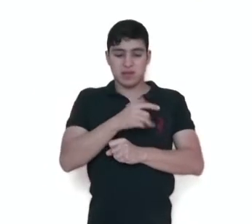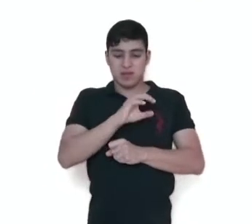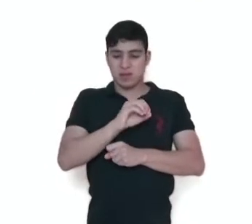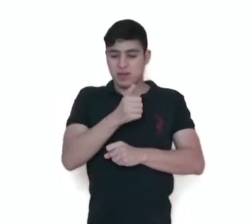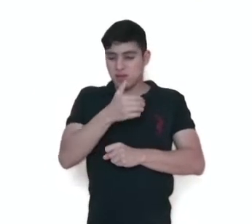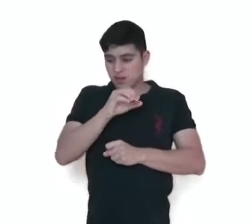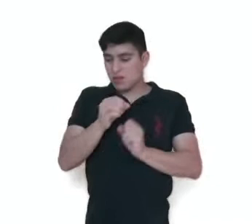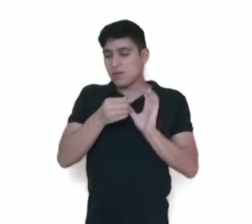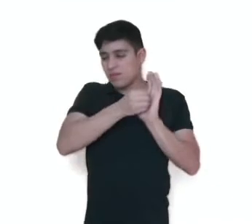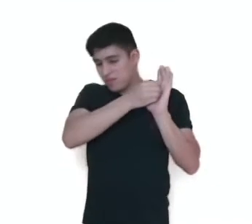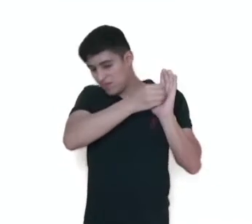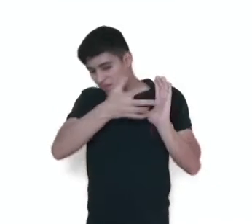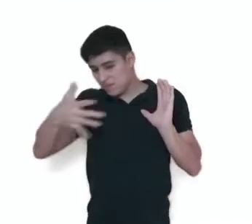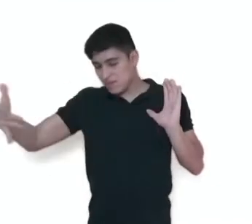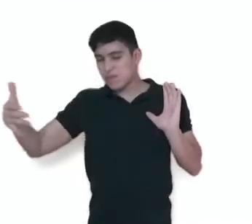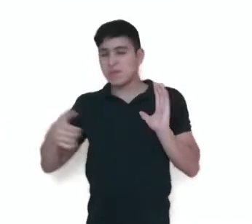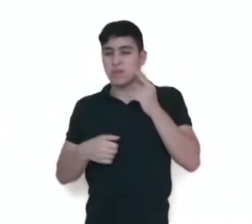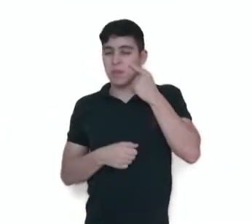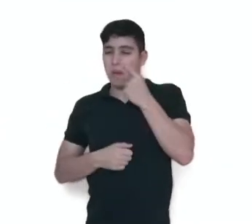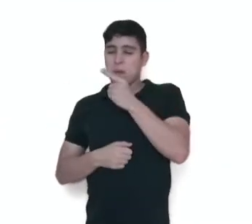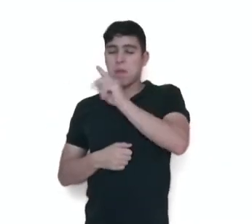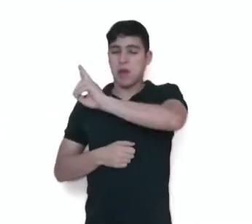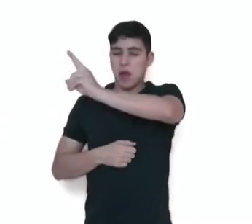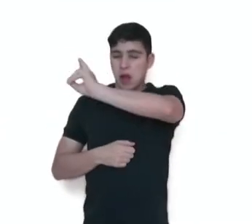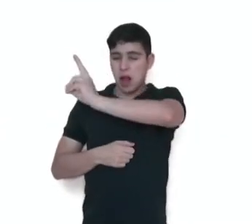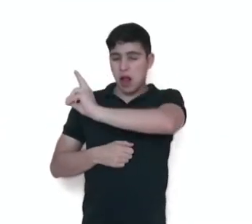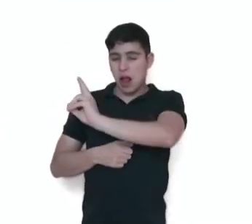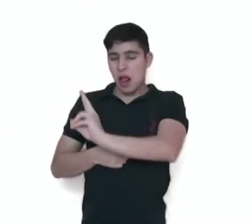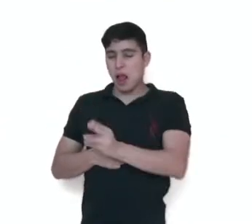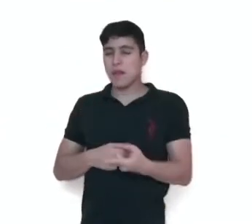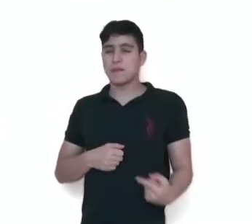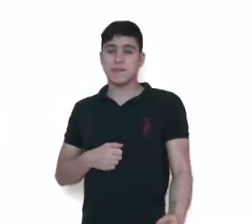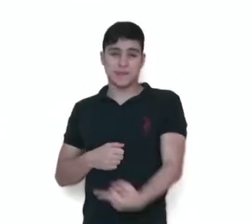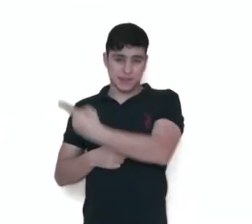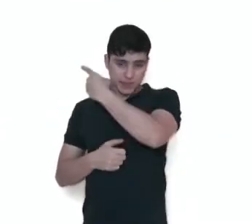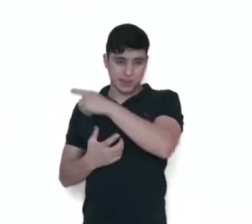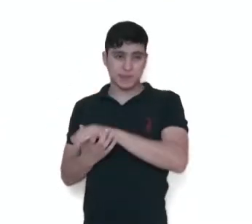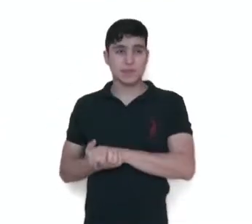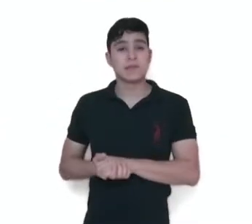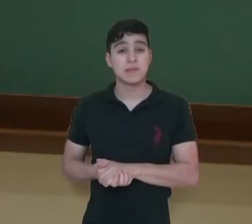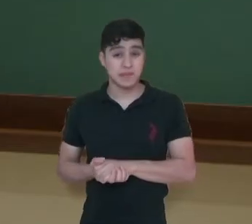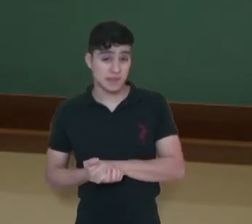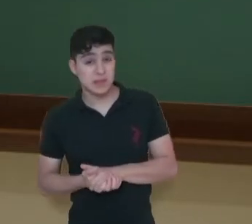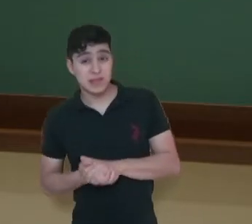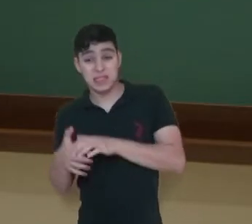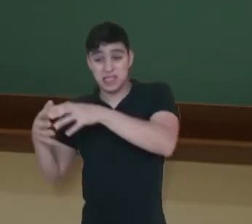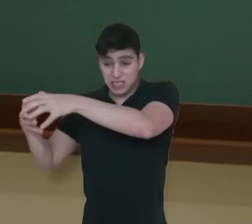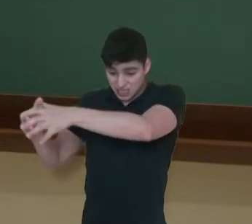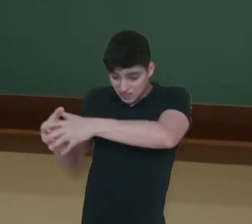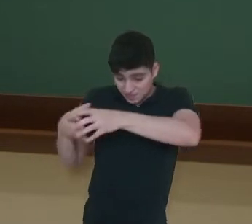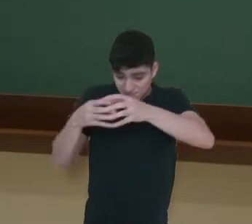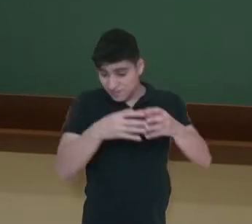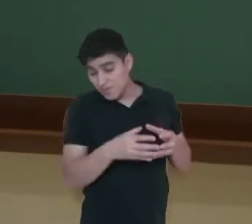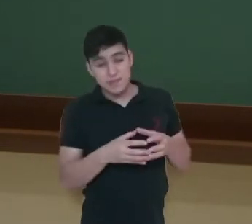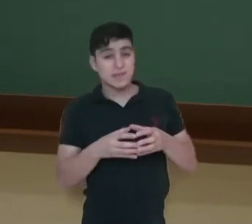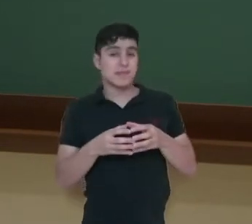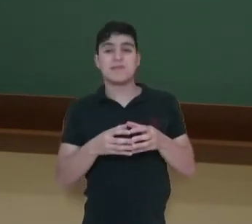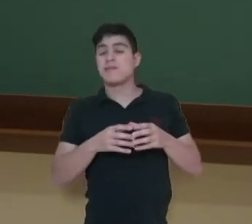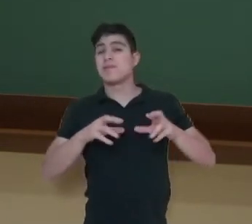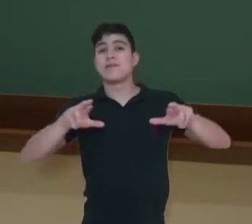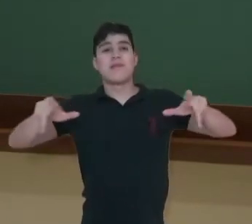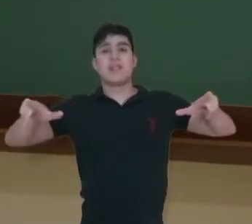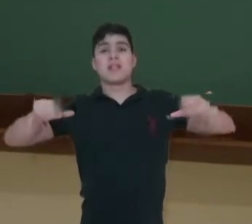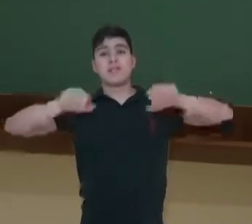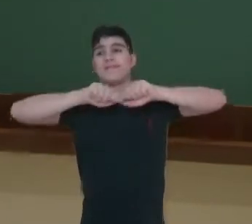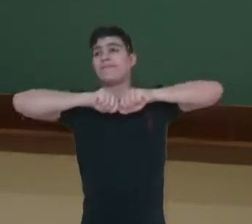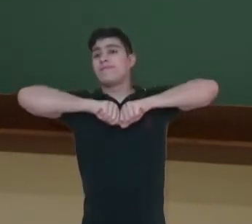BK, Bakushu The Blues, Linha da Quebrada, Drick Barbosa, Djonga, Glory Groove, entre outros. Esses já estão pegando um universo já totalmente